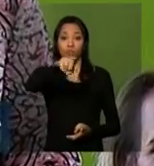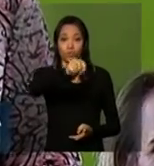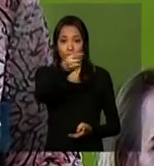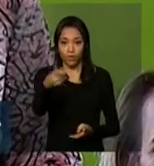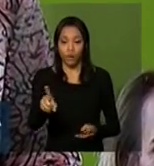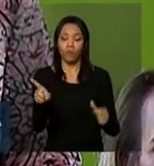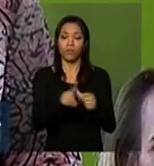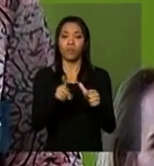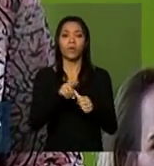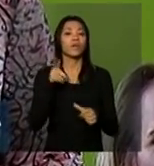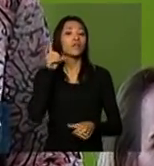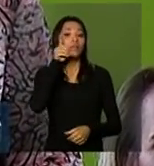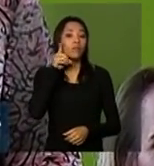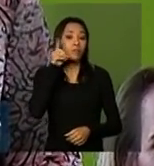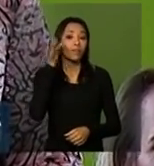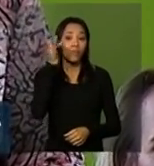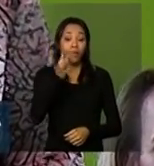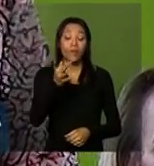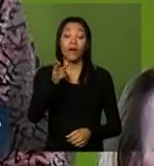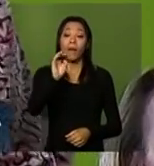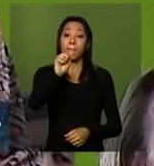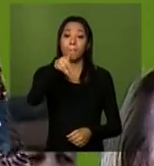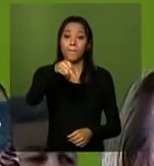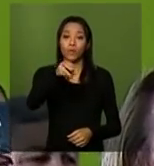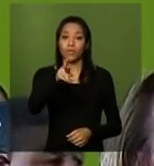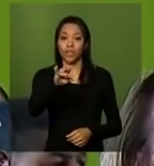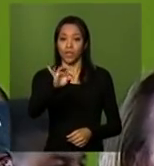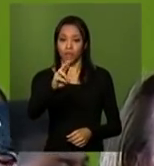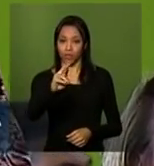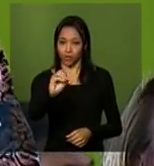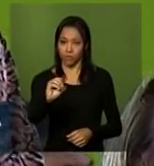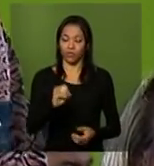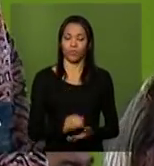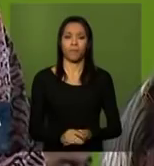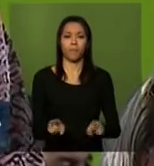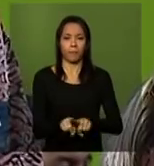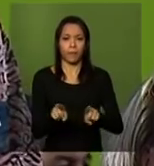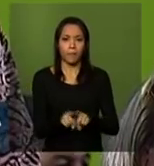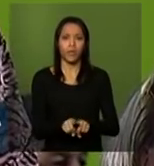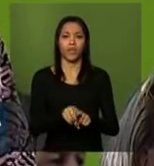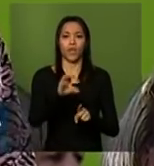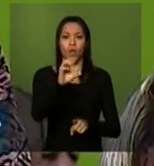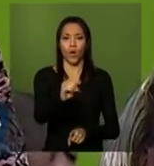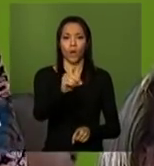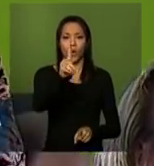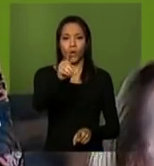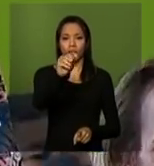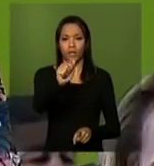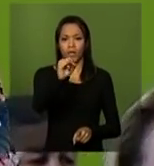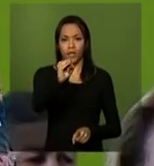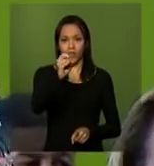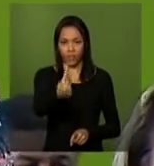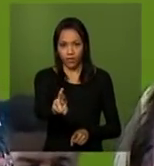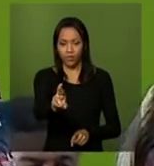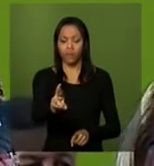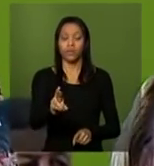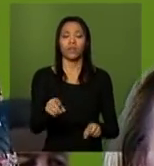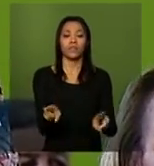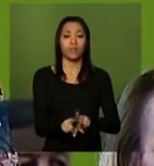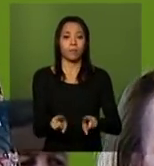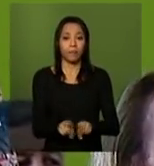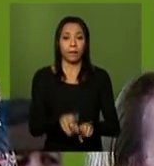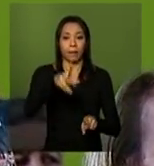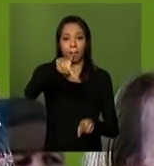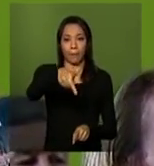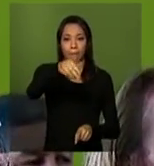Deputado Leonardo Monteiro Deputado Odair Cunha Deputado